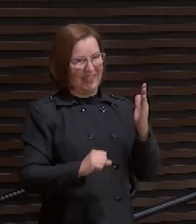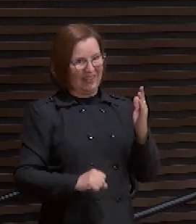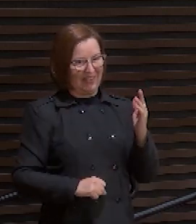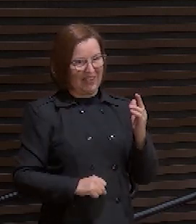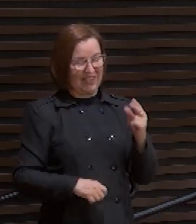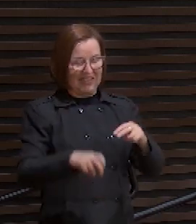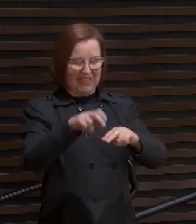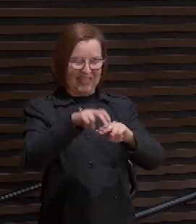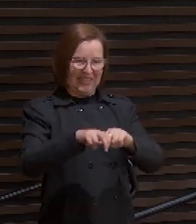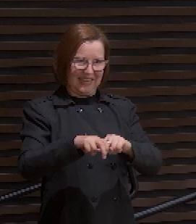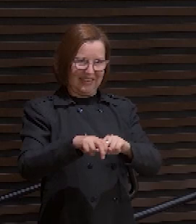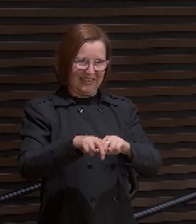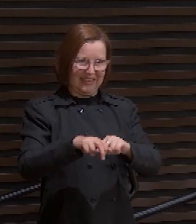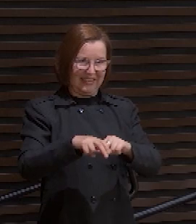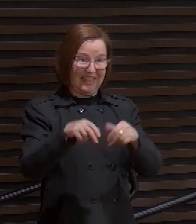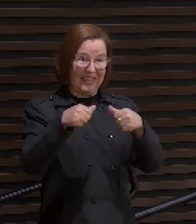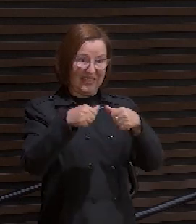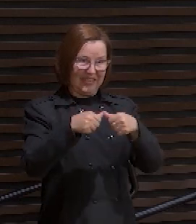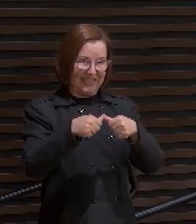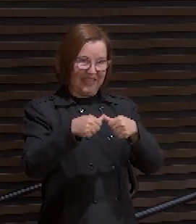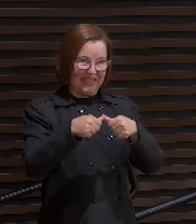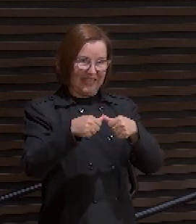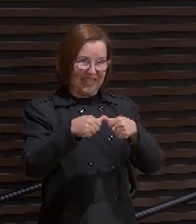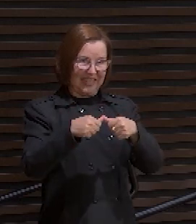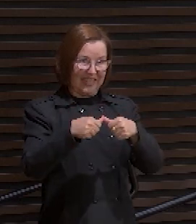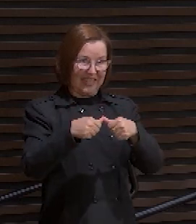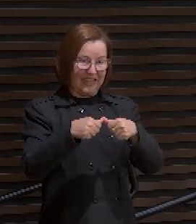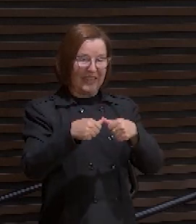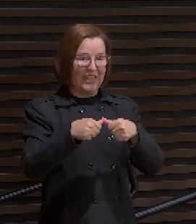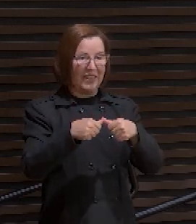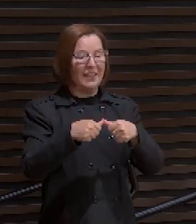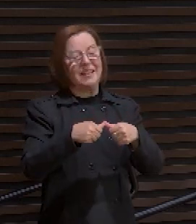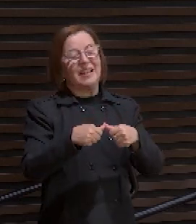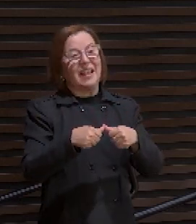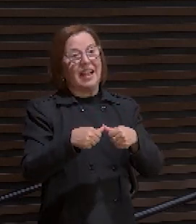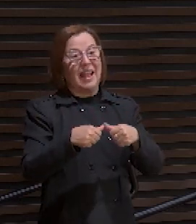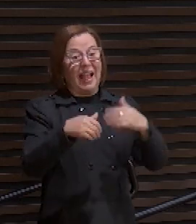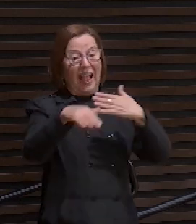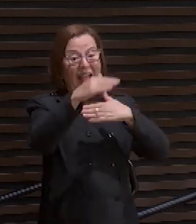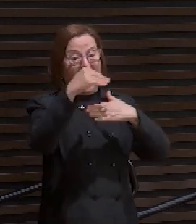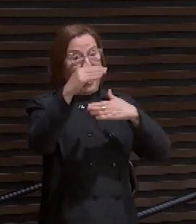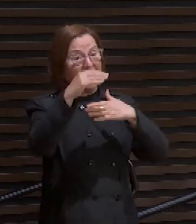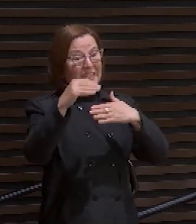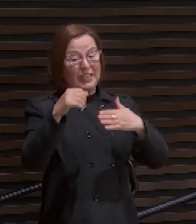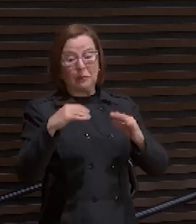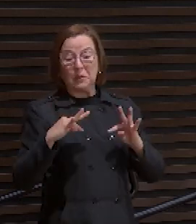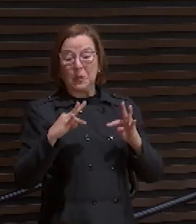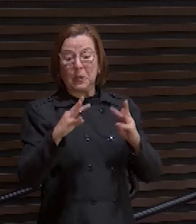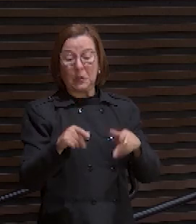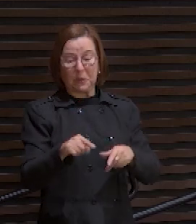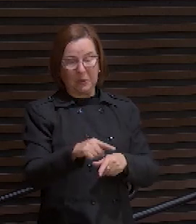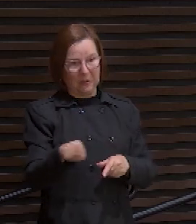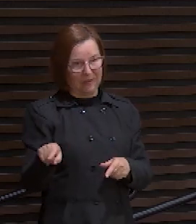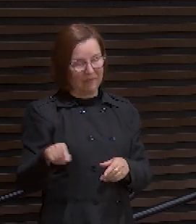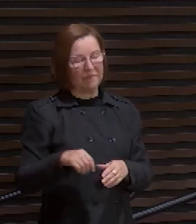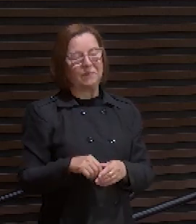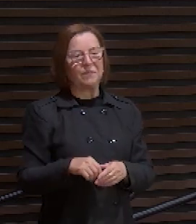ele está numa posição acima de todos. A carta fala da posição de